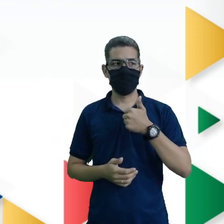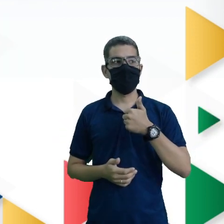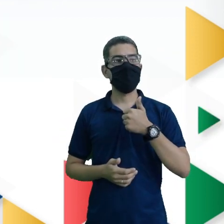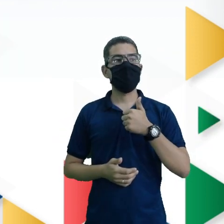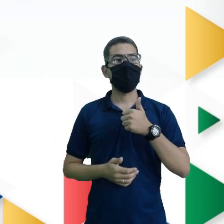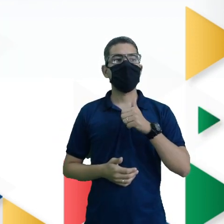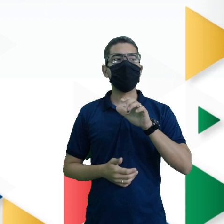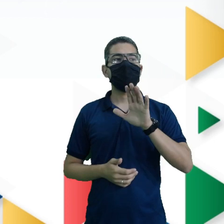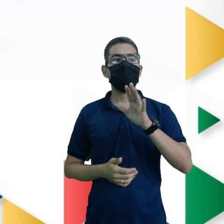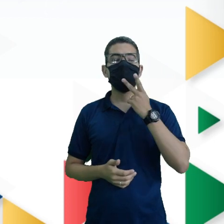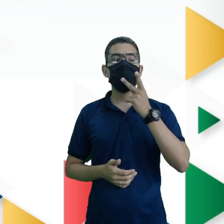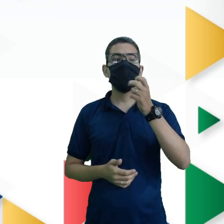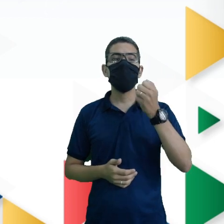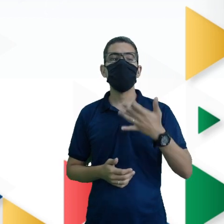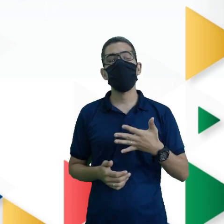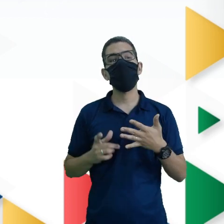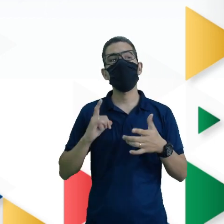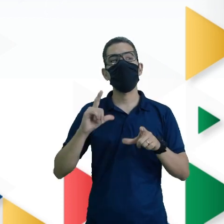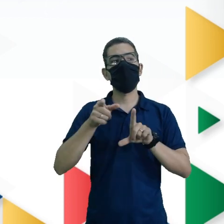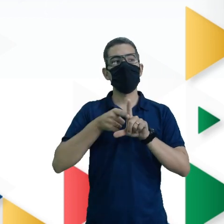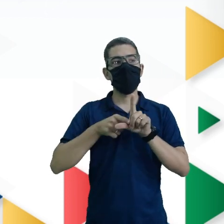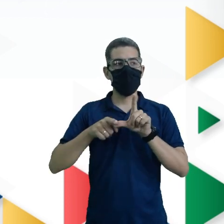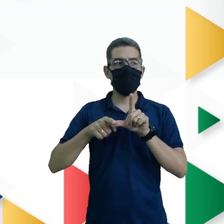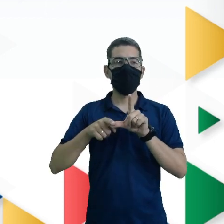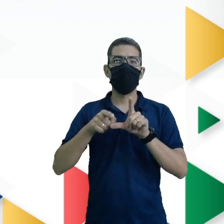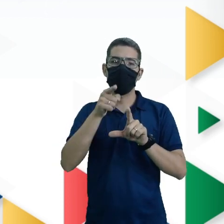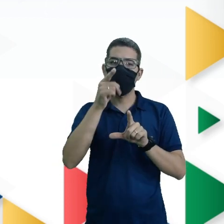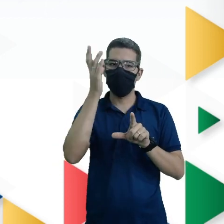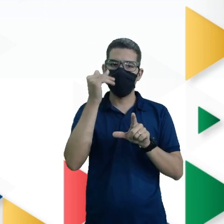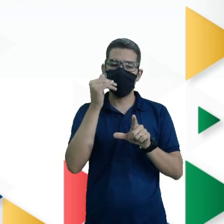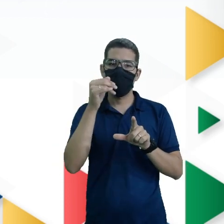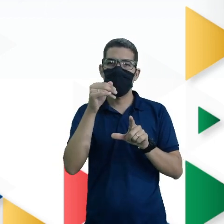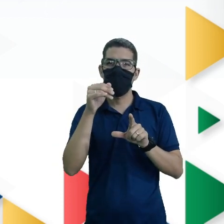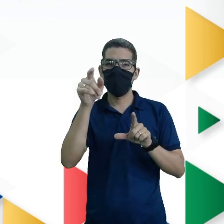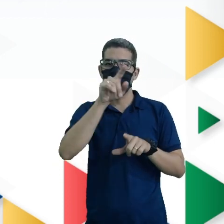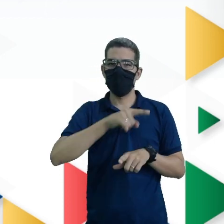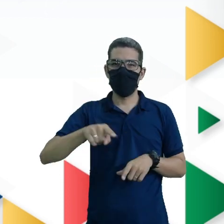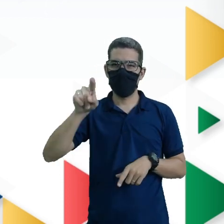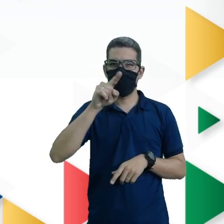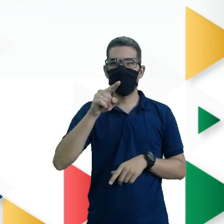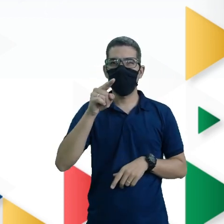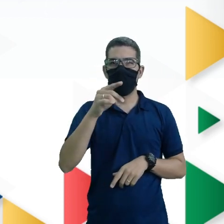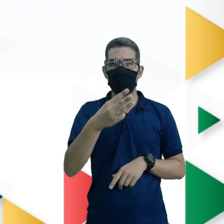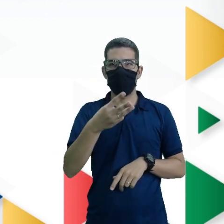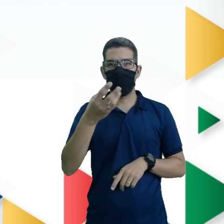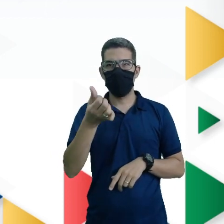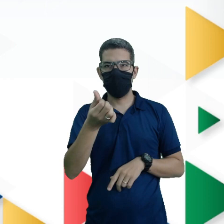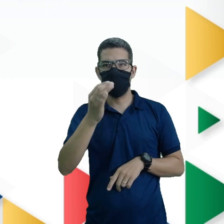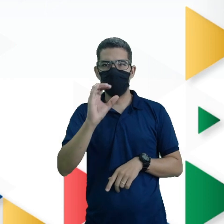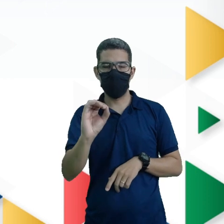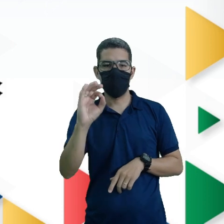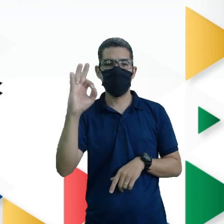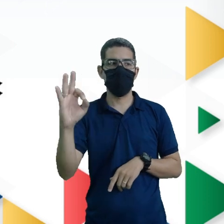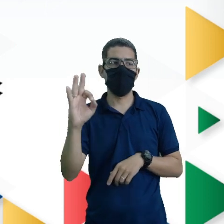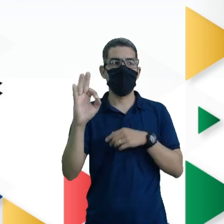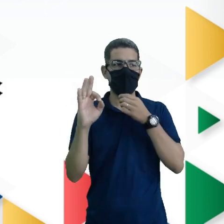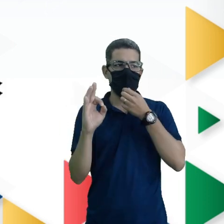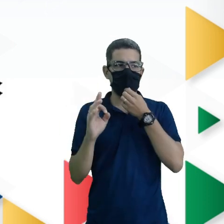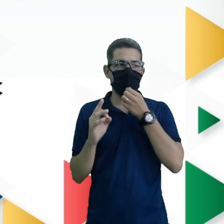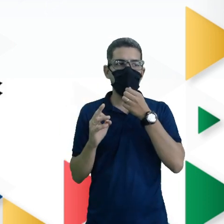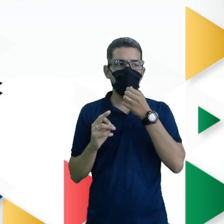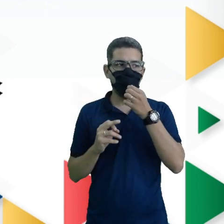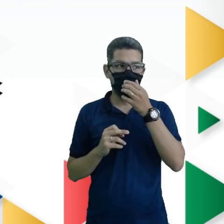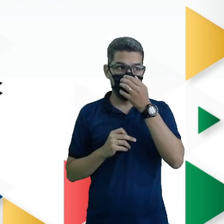Agora a gente vai falar um pouquinho disso do grau. Você já sabe que a circunferência foi dividida em 360 360 graus, cada um